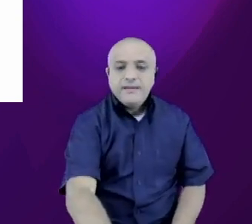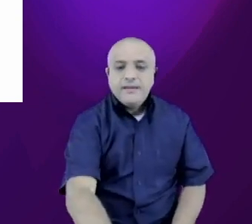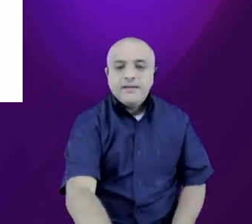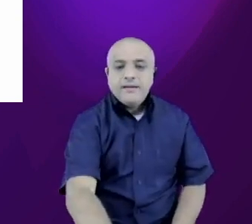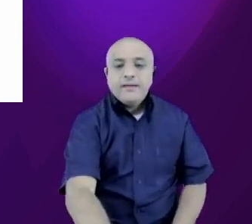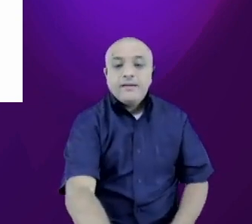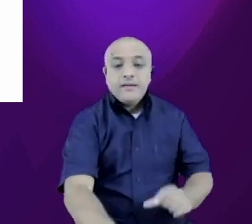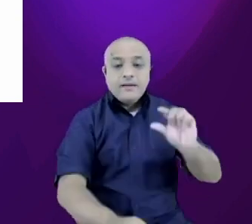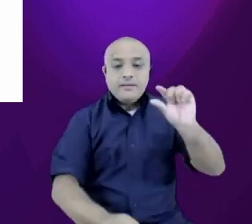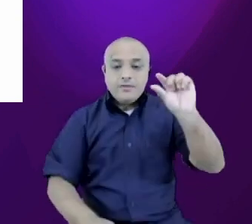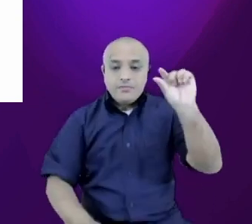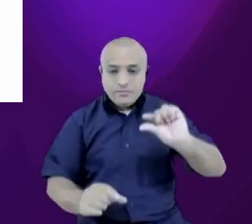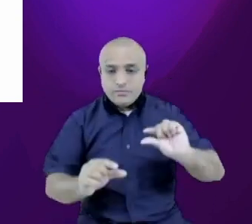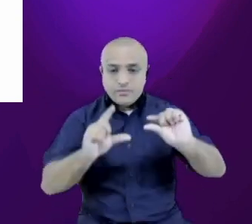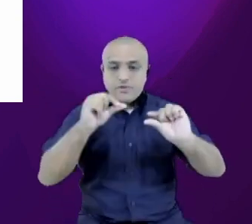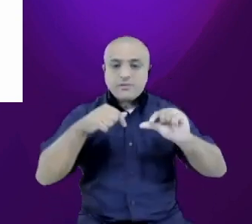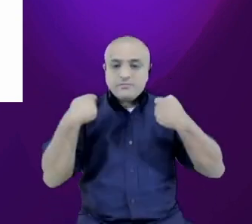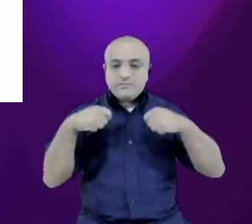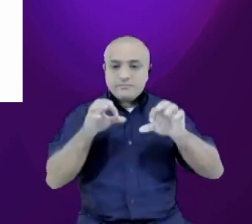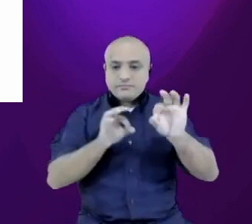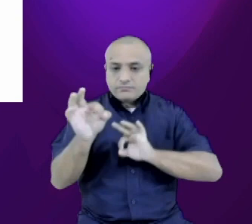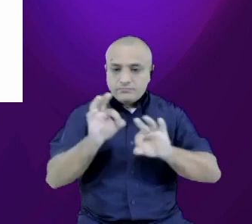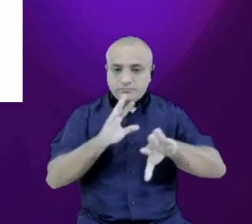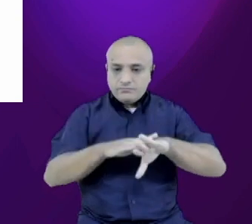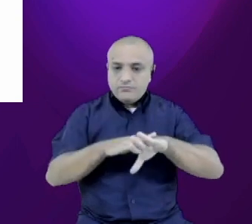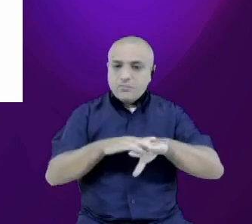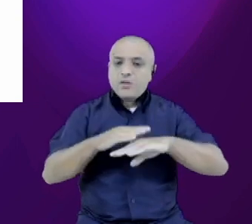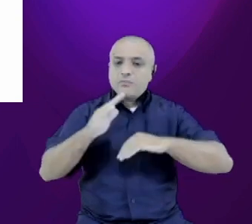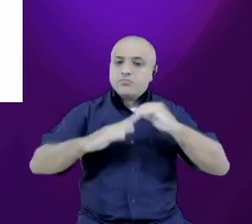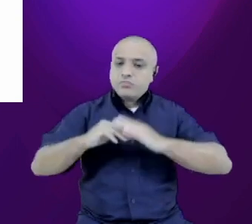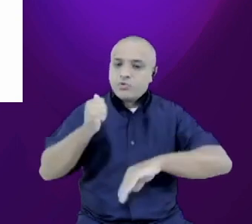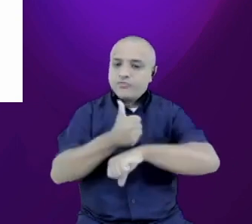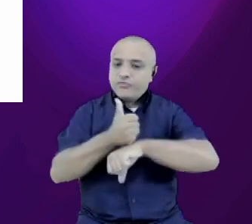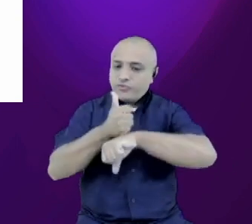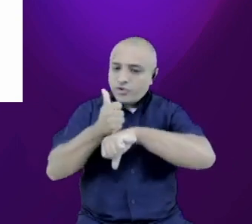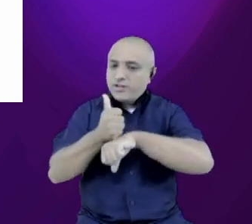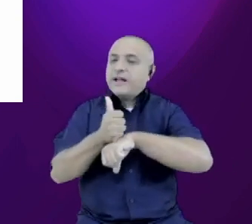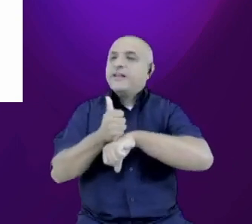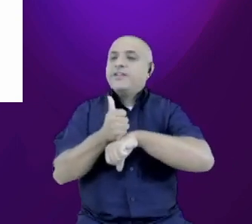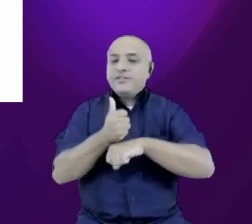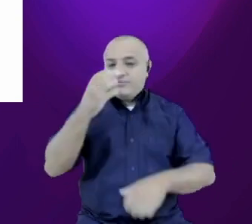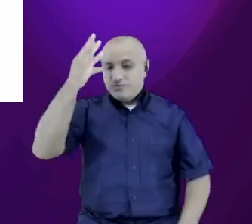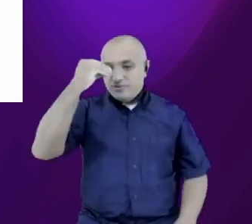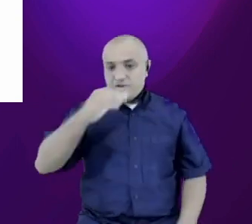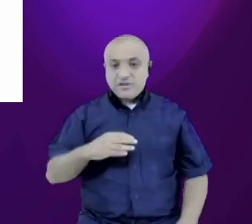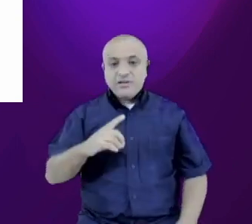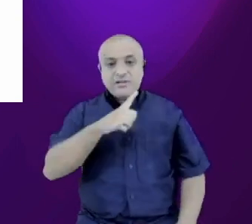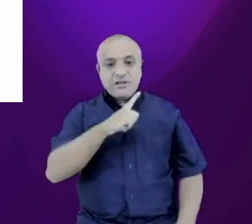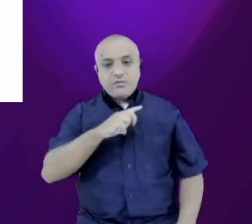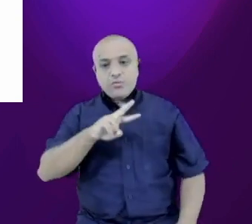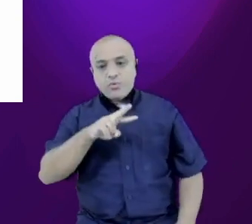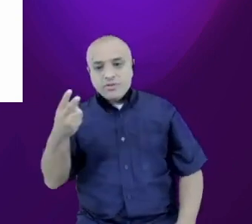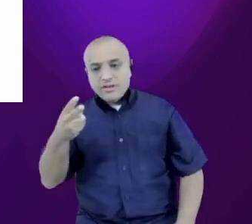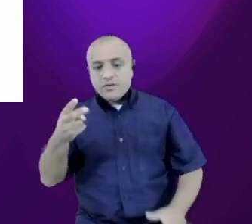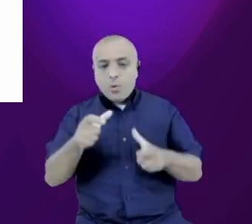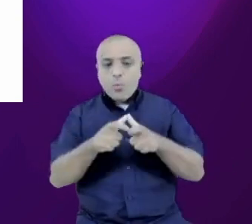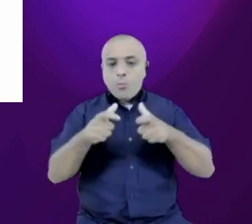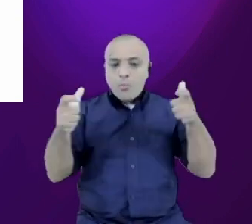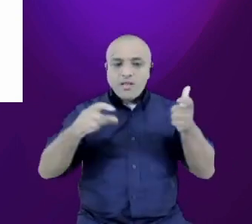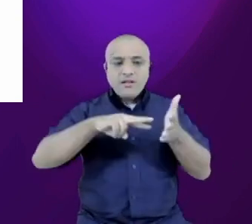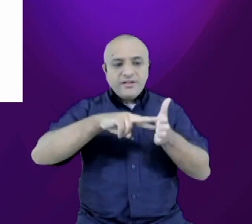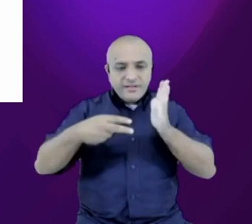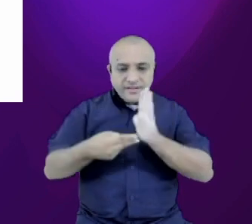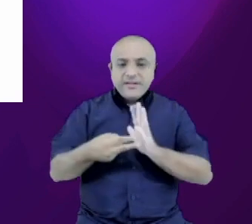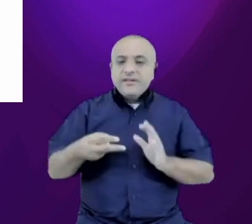da necessidade de mão de obra de radiologista. Aqui a gente tem o contrário, um aumento significativo, que principalmente teve